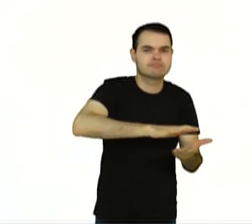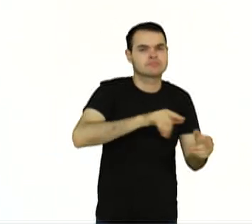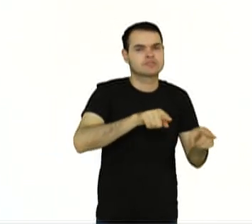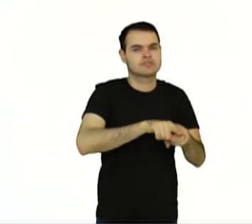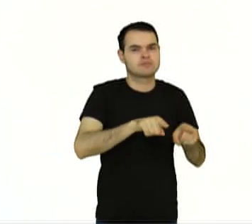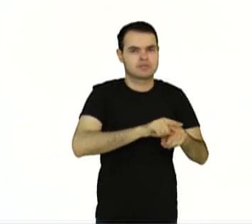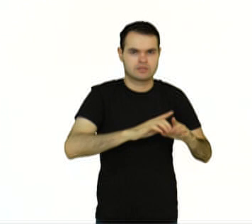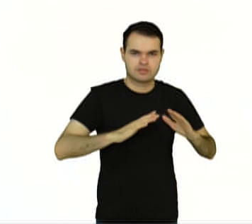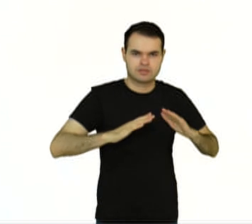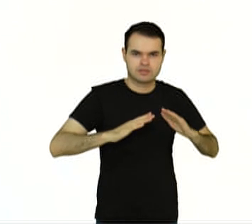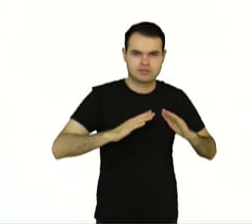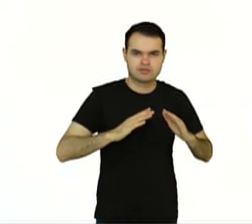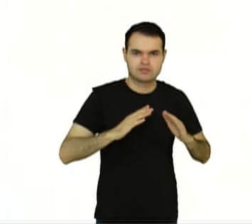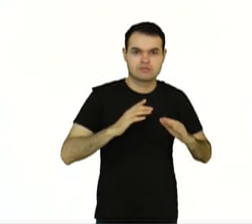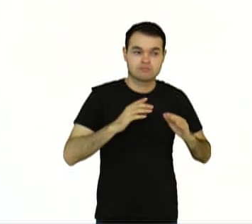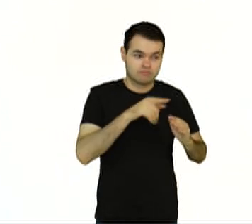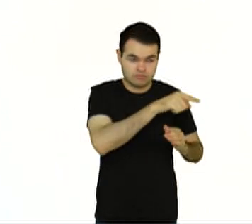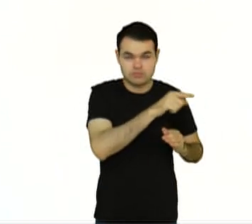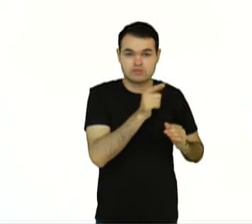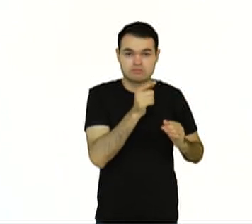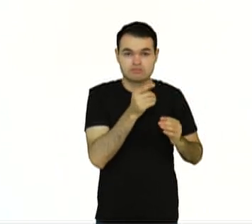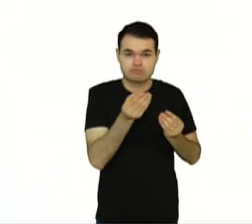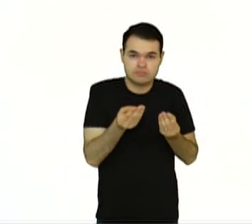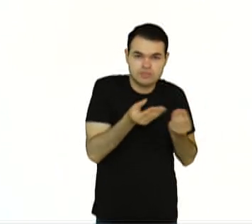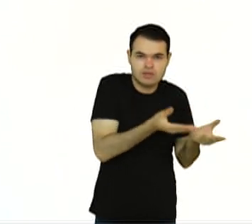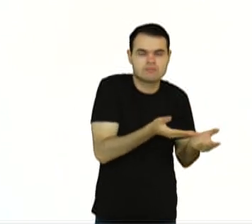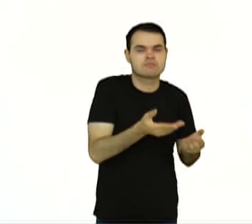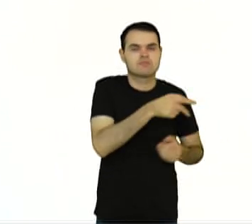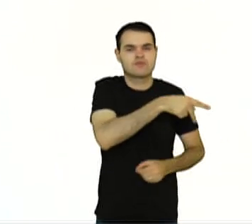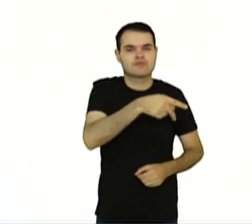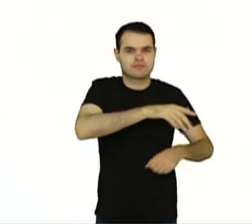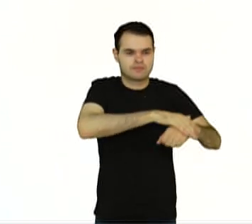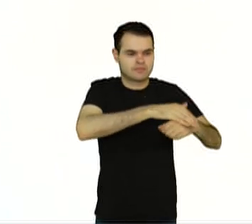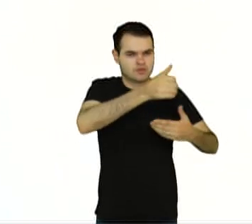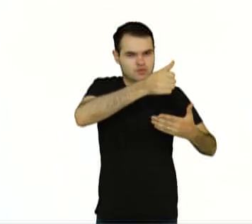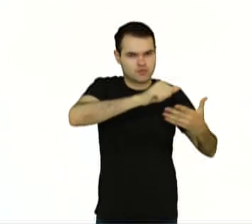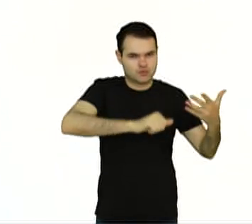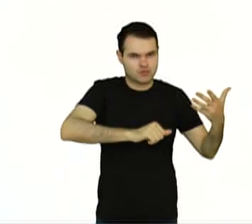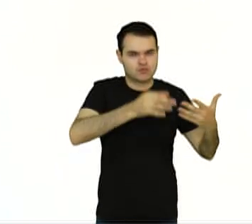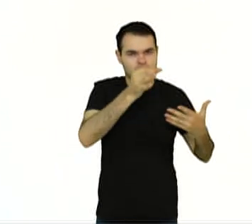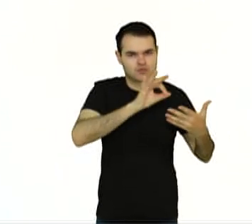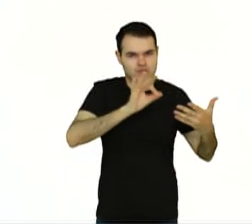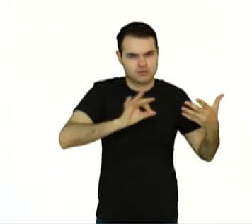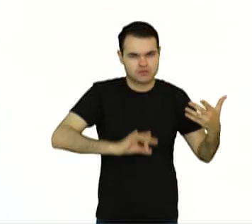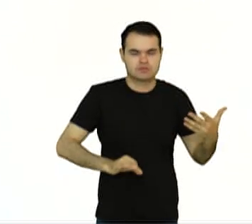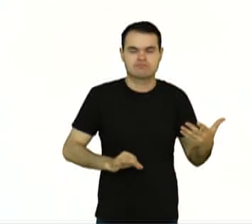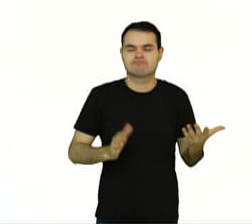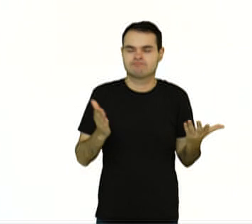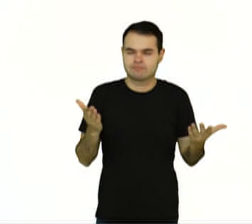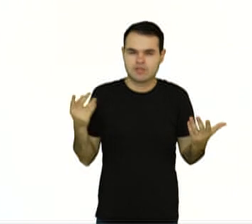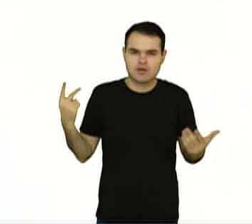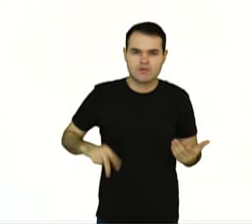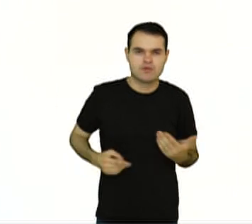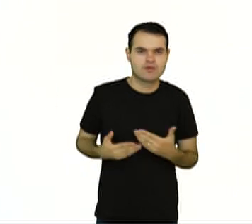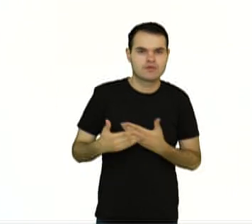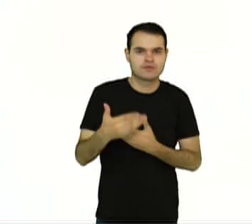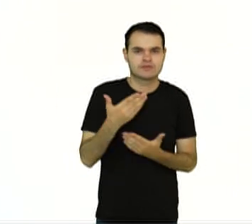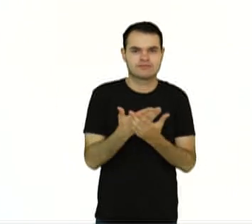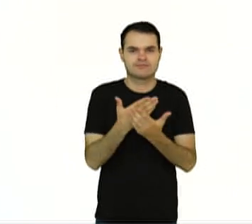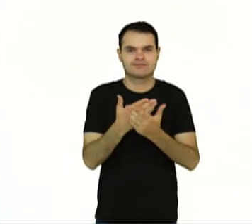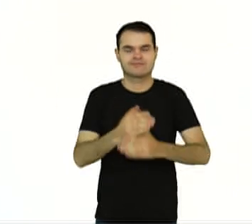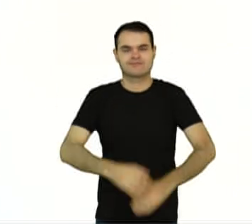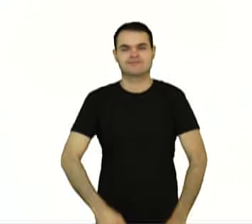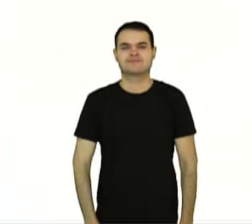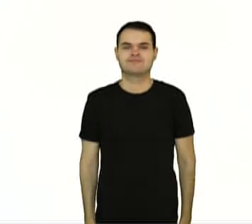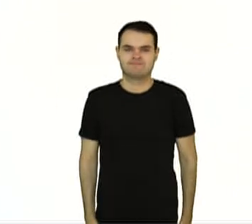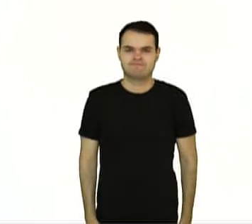na escola, ao qual será direcionado aos seus professores, ok? Então, sem mais delongas, vamos ali à nossa aula.